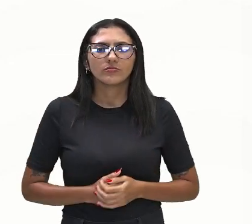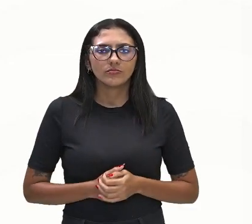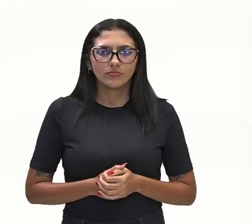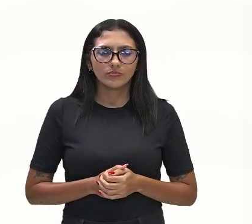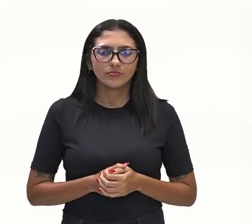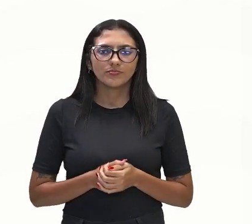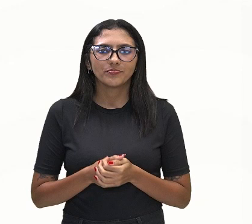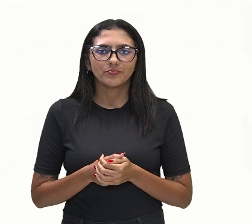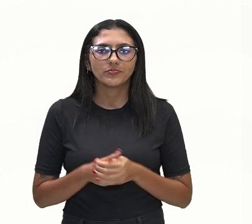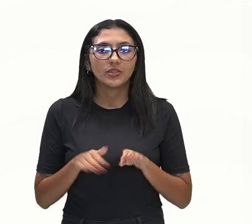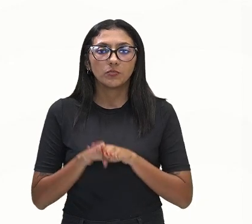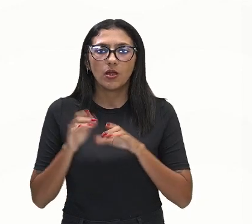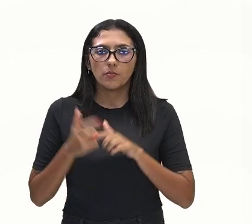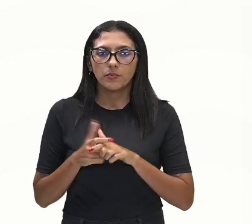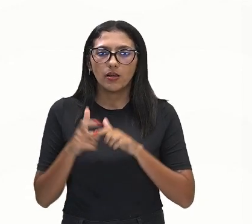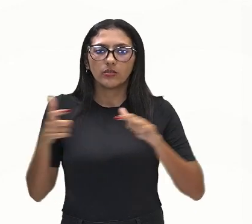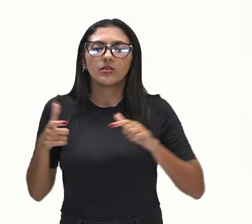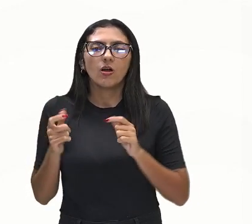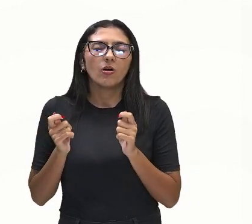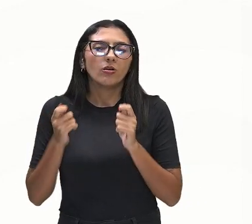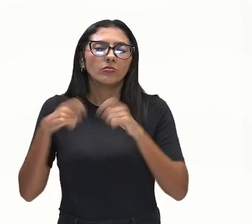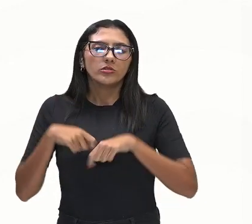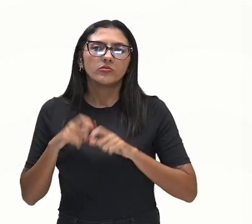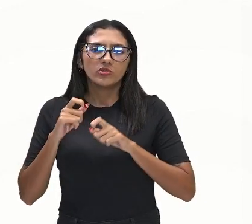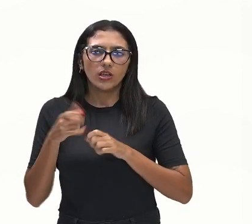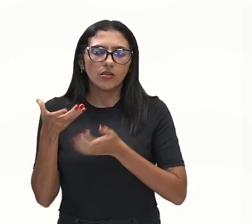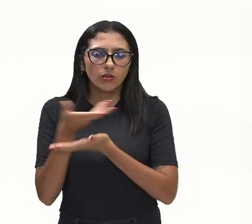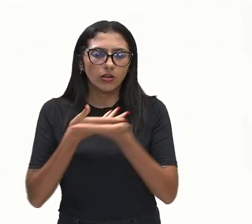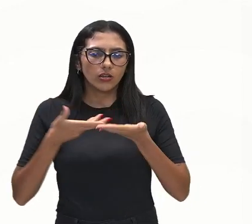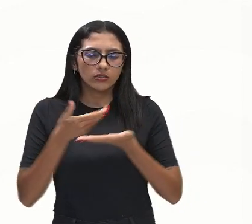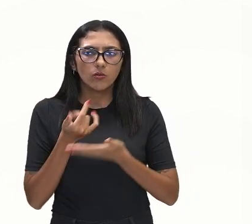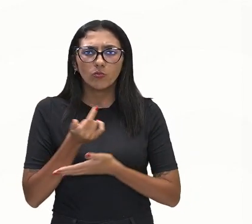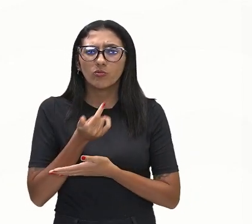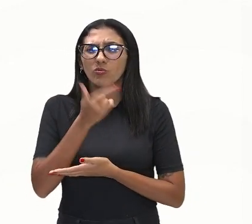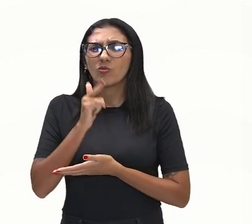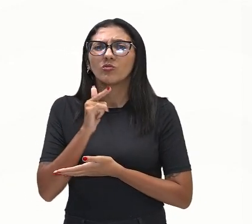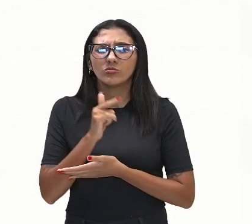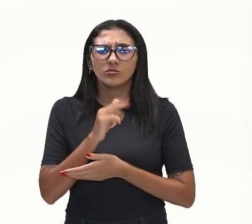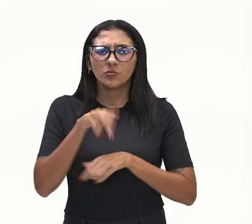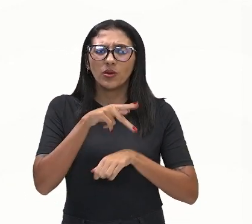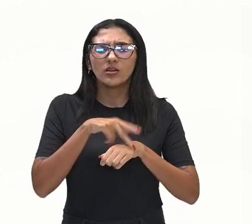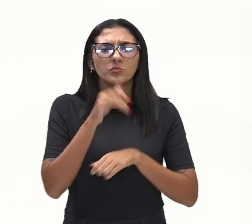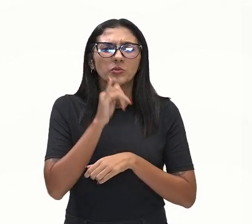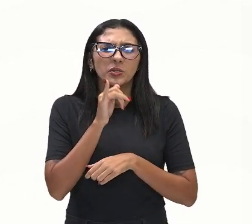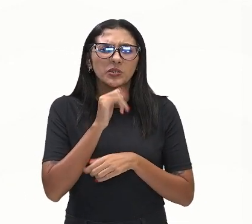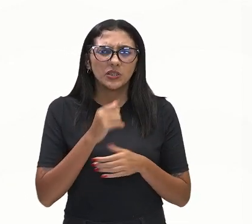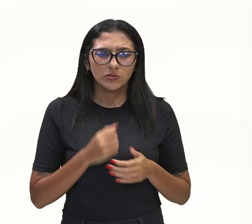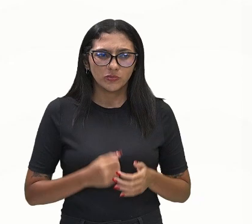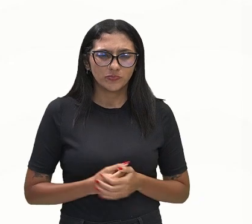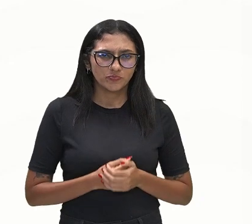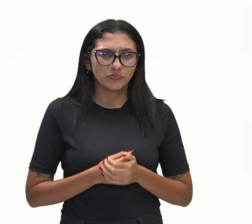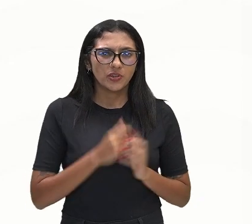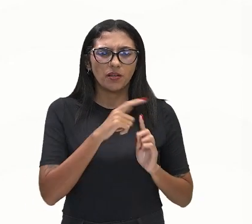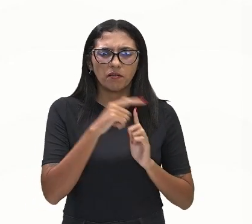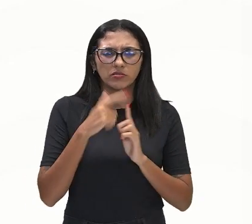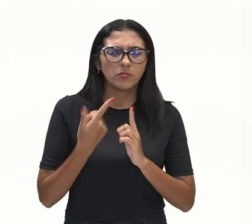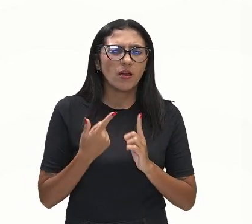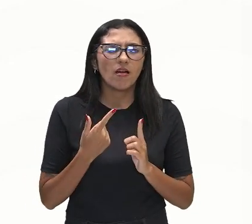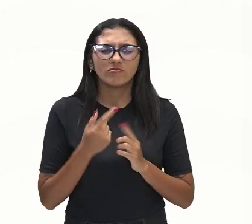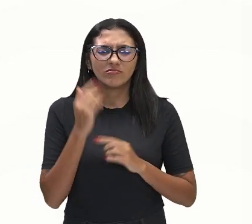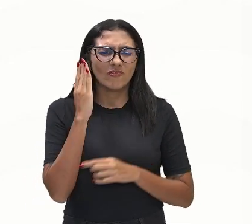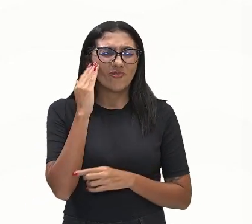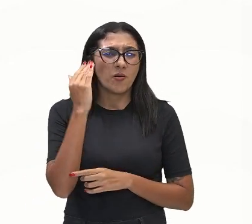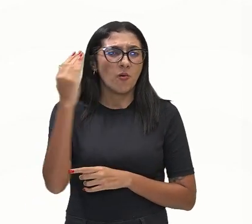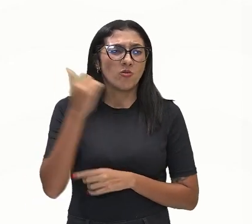a ampliação da concorrência em nível mundial, é porque marcas mais famosas, marcas